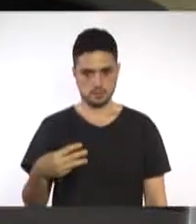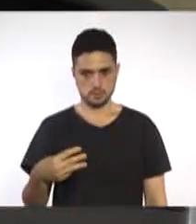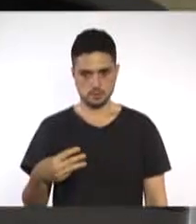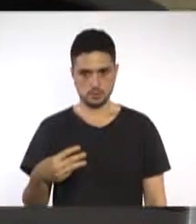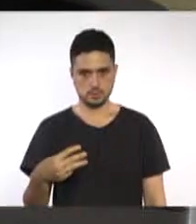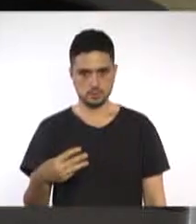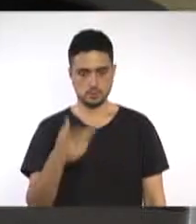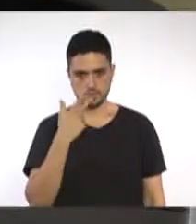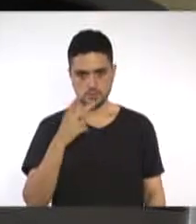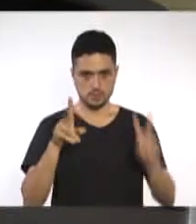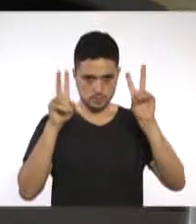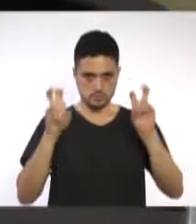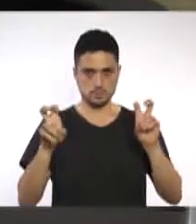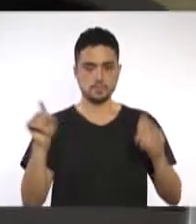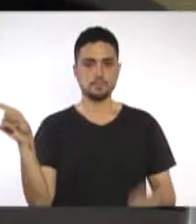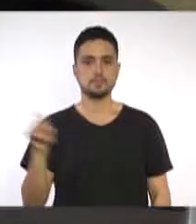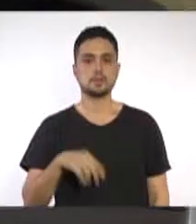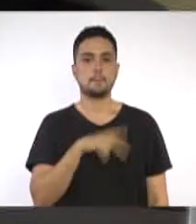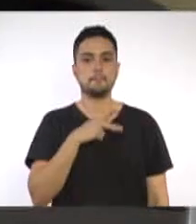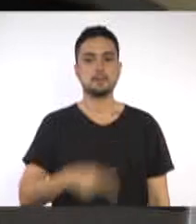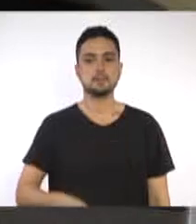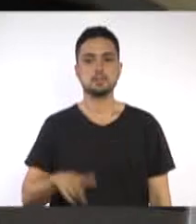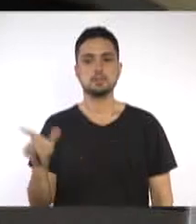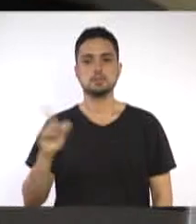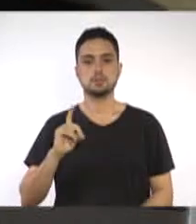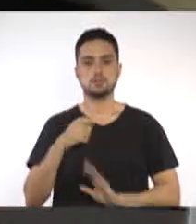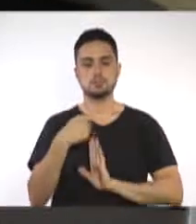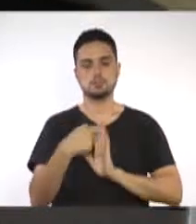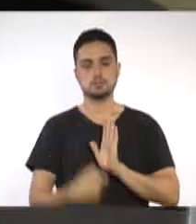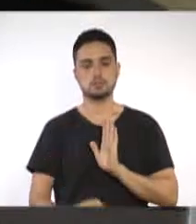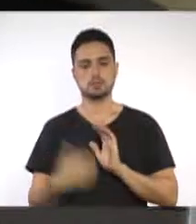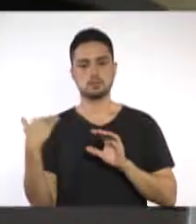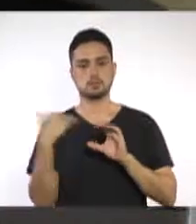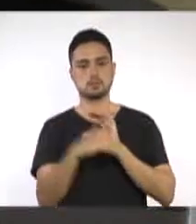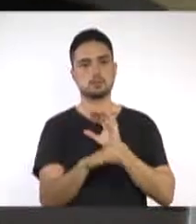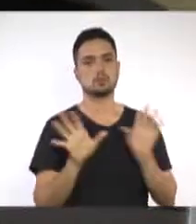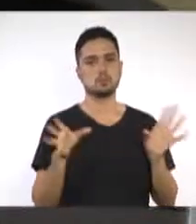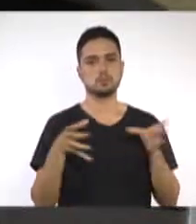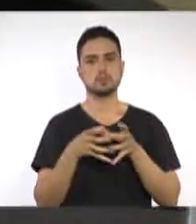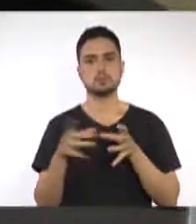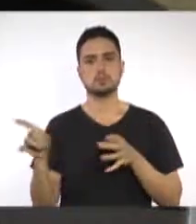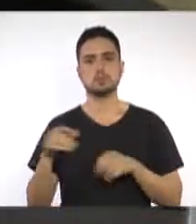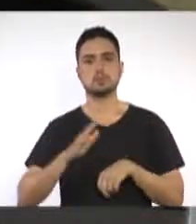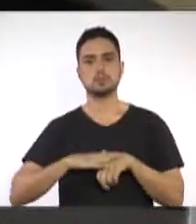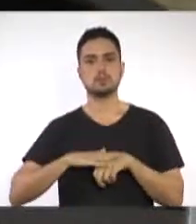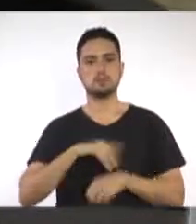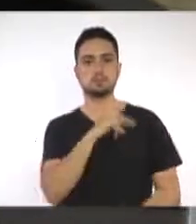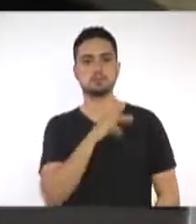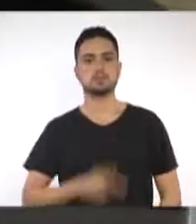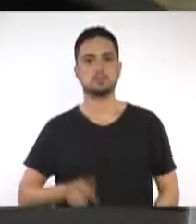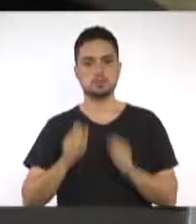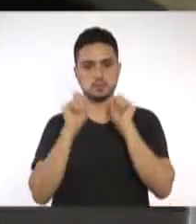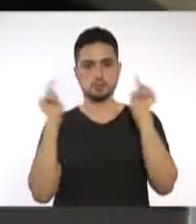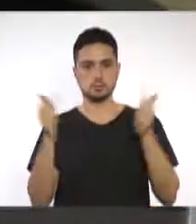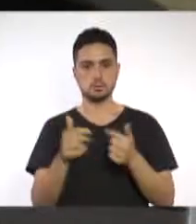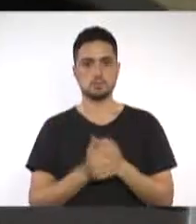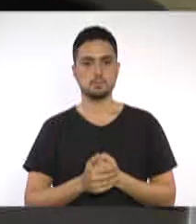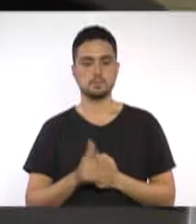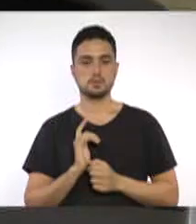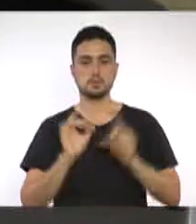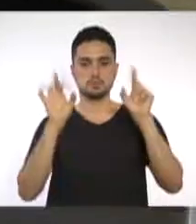ao presidente a distribuição de matérias às comissões será feita pelo presidente da Assembleia. A designação especial